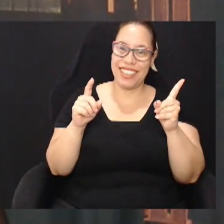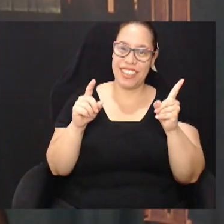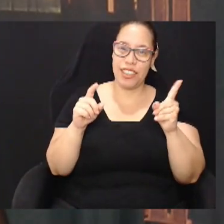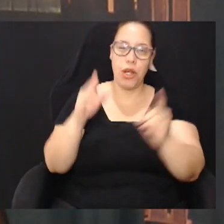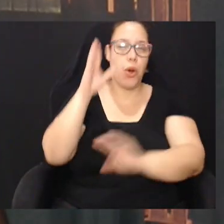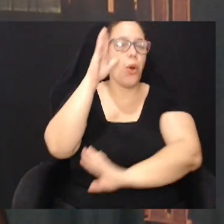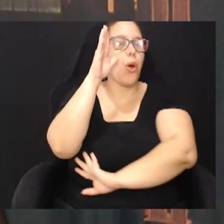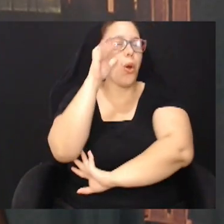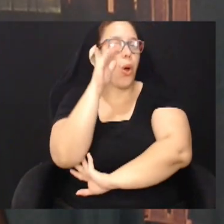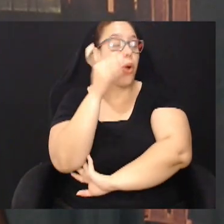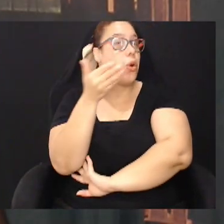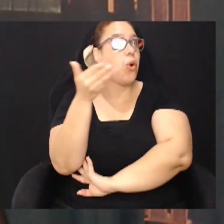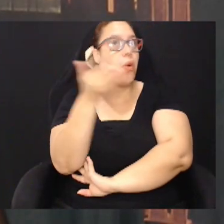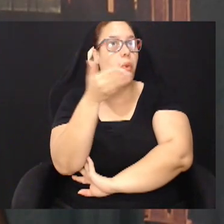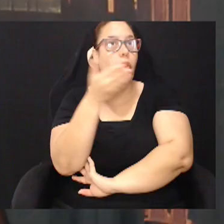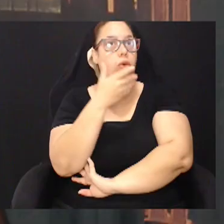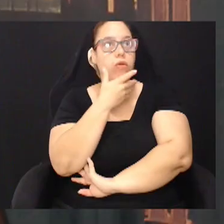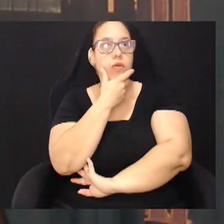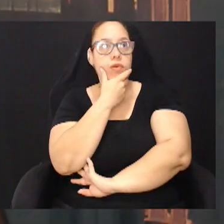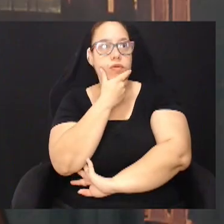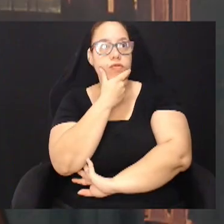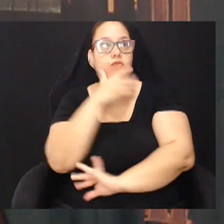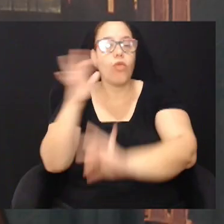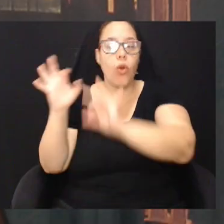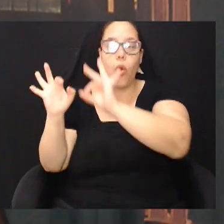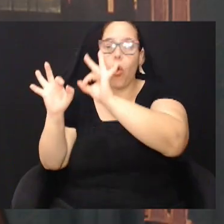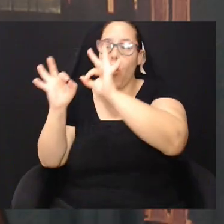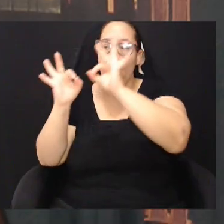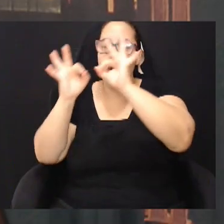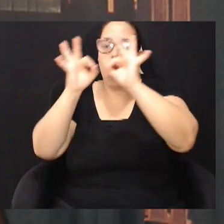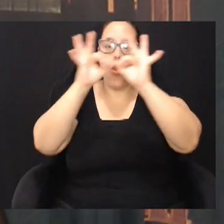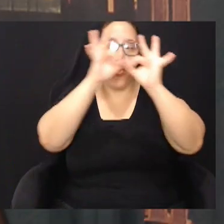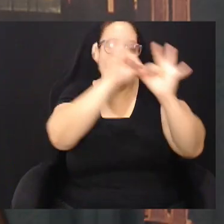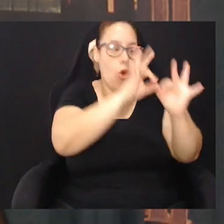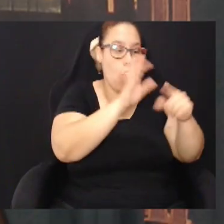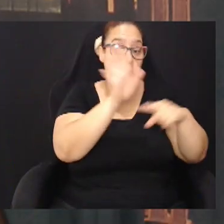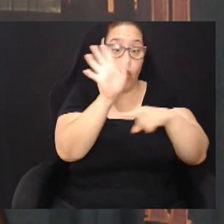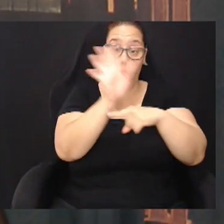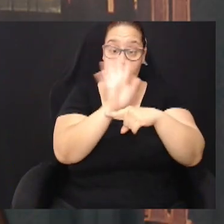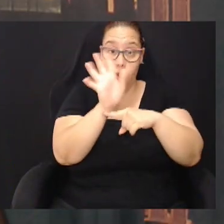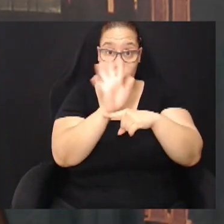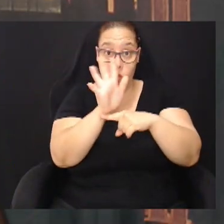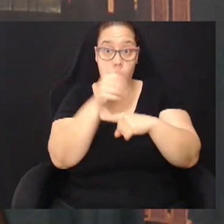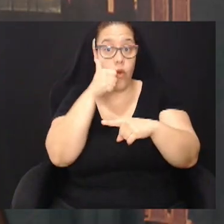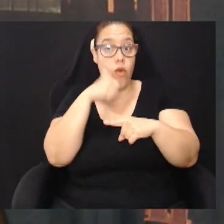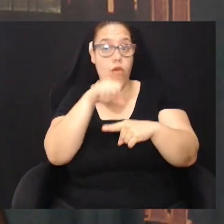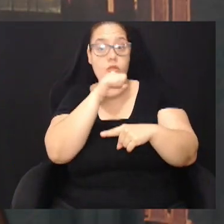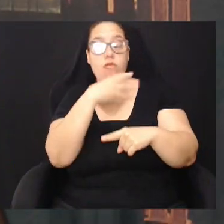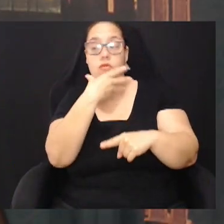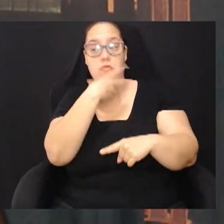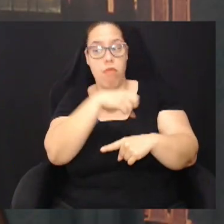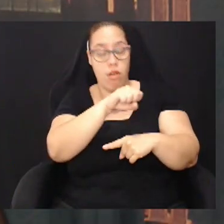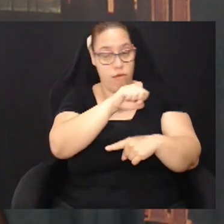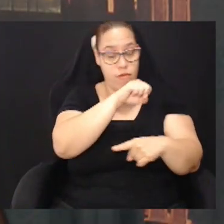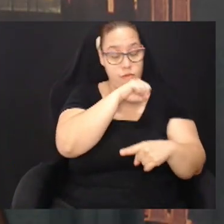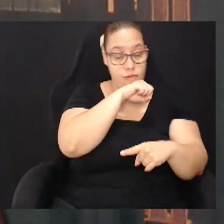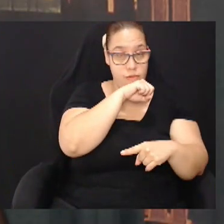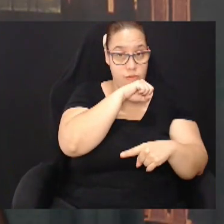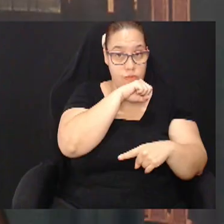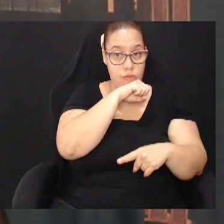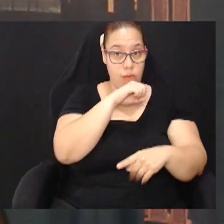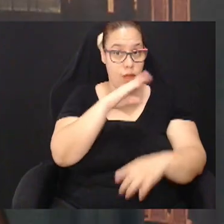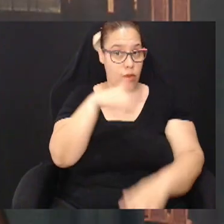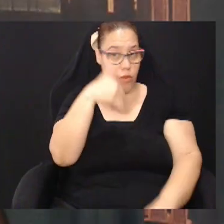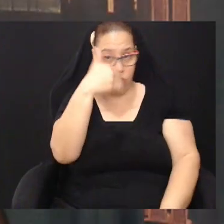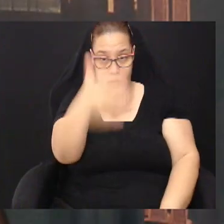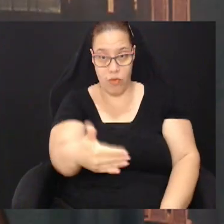hoje, assistir um filme que tem uma relação pai e filho, mãe e filha, Uhum. para muito além dos meus pais,